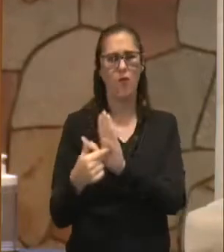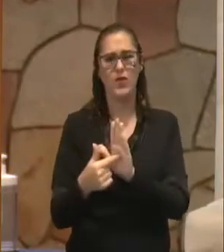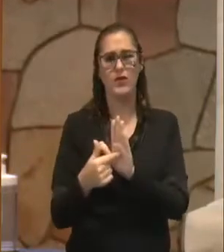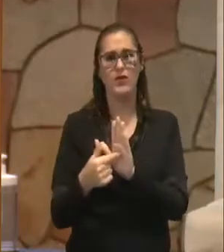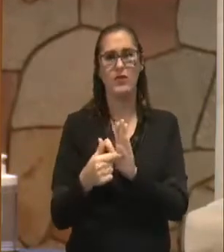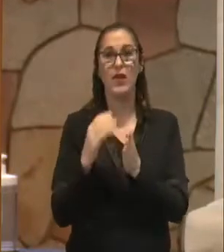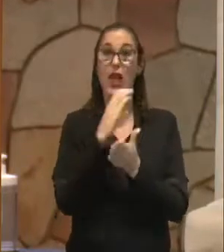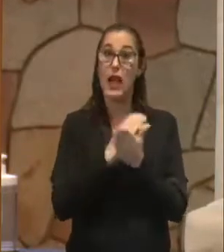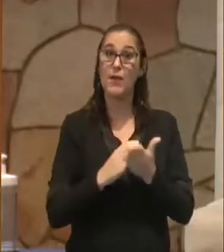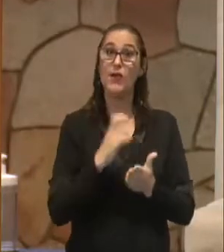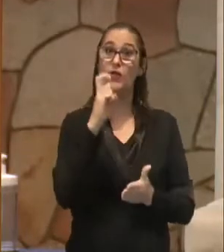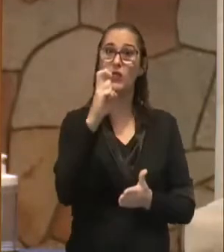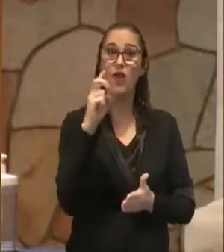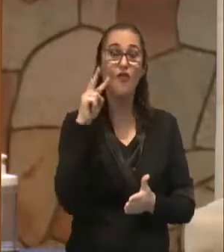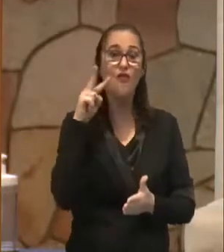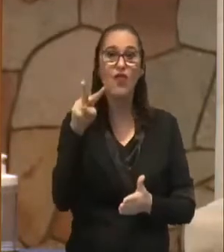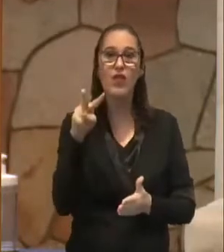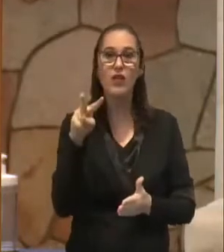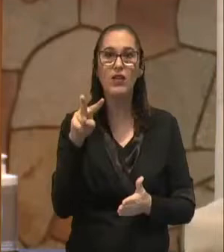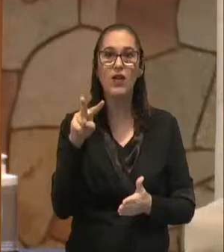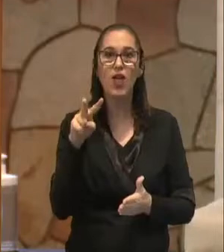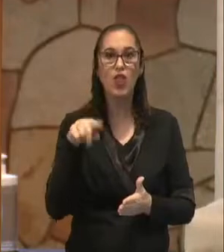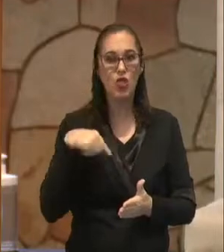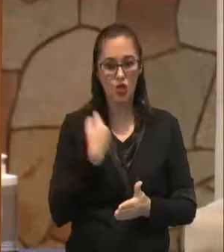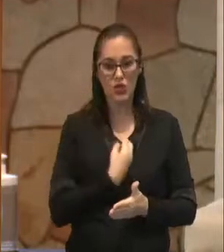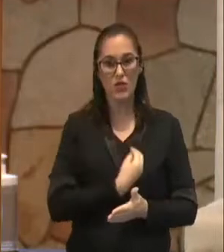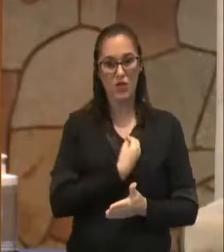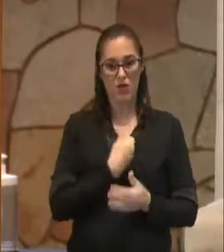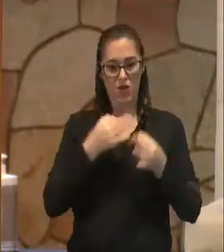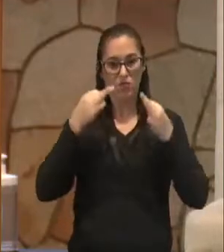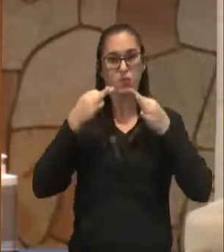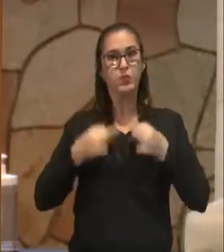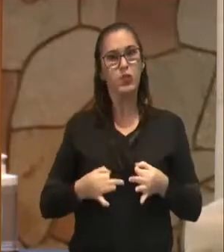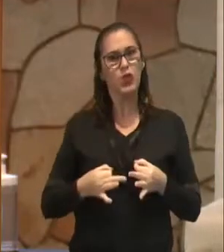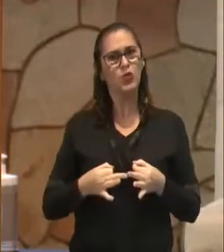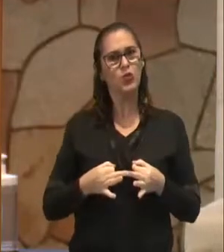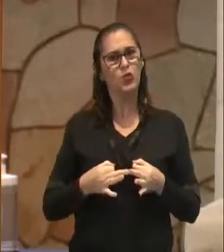Capítulo 5 nós veremos que nós devemos andar de um modo digno da nossa salvação.